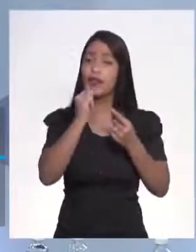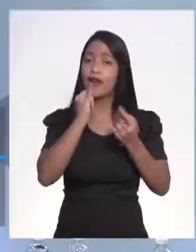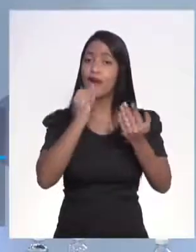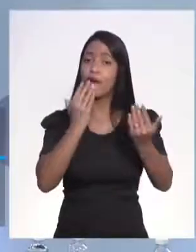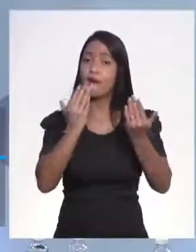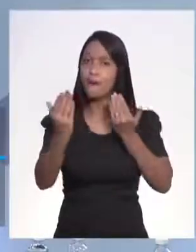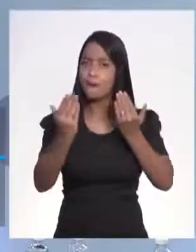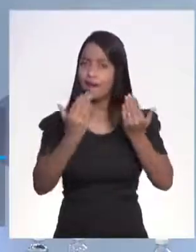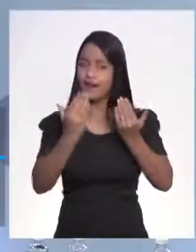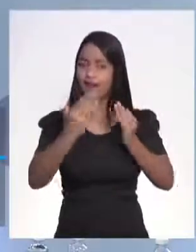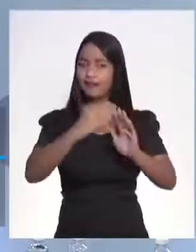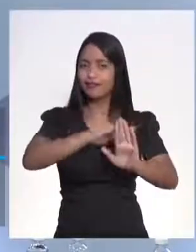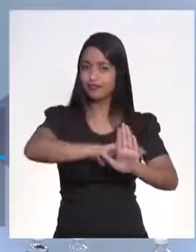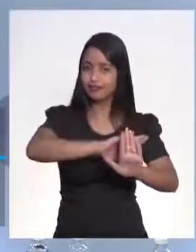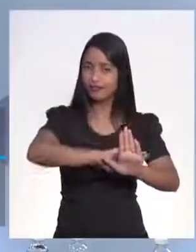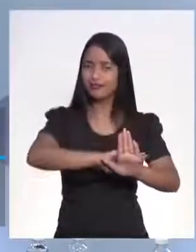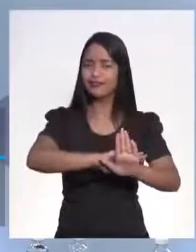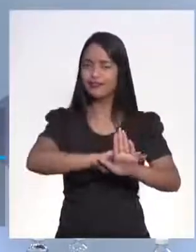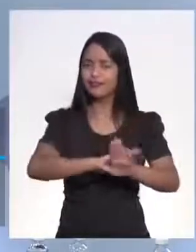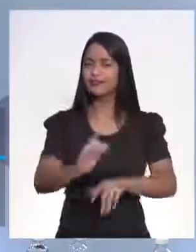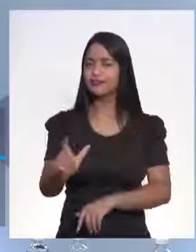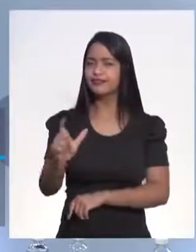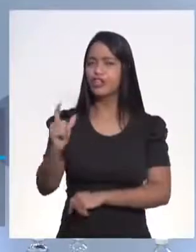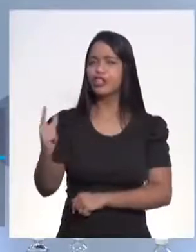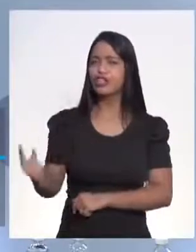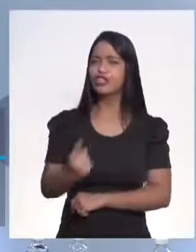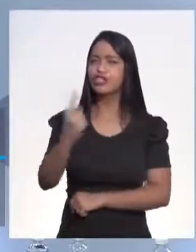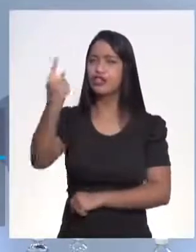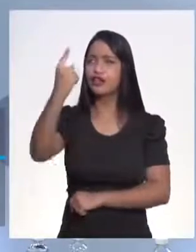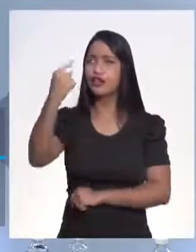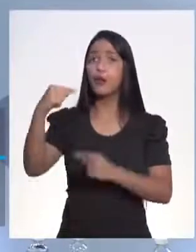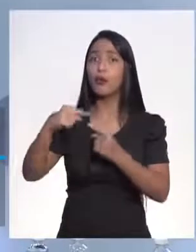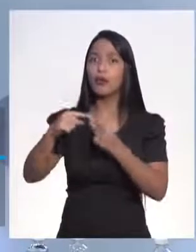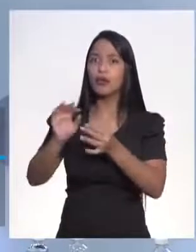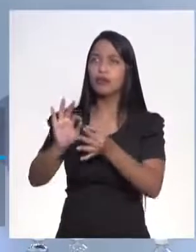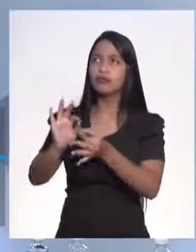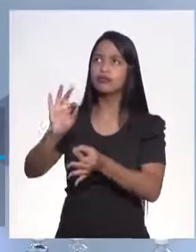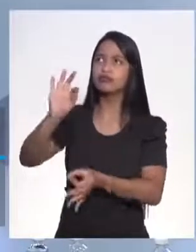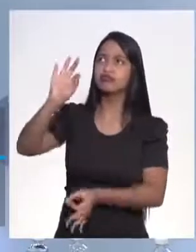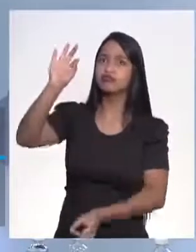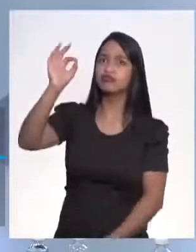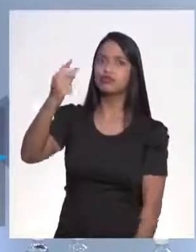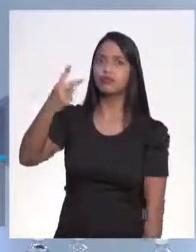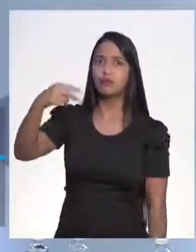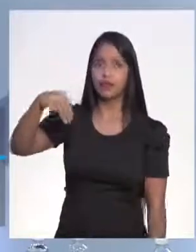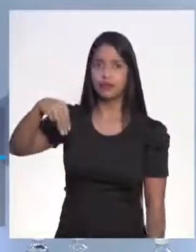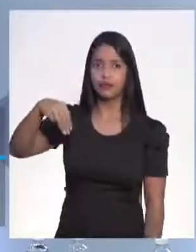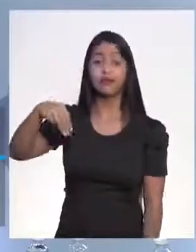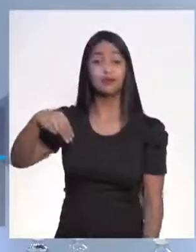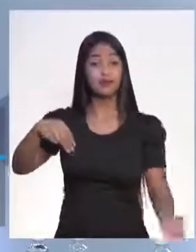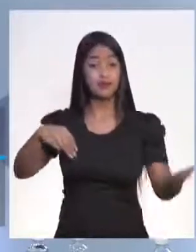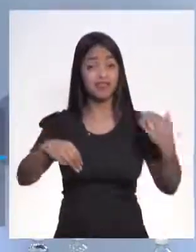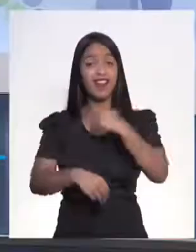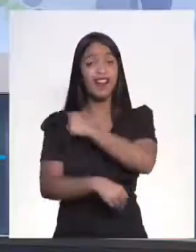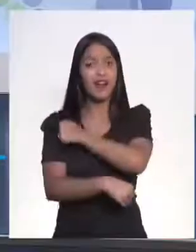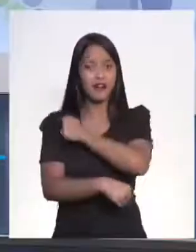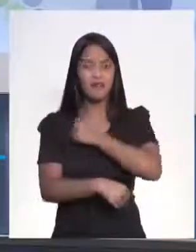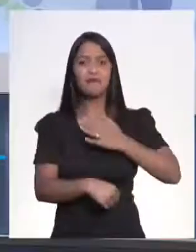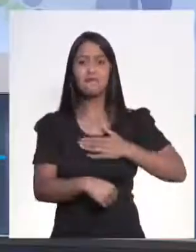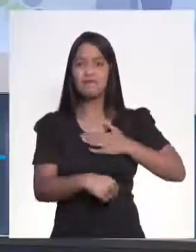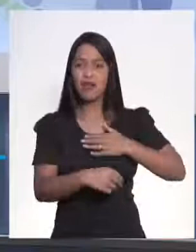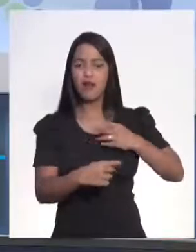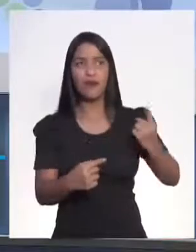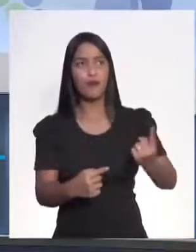contexto Inicial então o contexto seria gigante pra alguém tem dois metros eu já tive a longe de 2 metros eu tive uma lona enorme já tinha mais